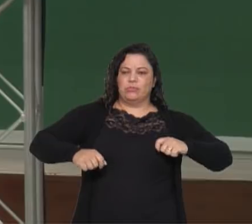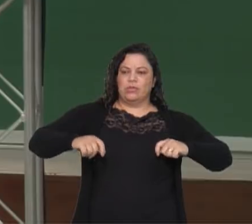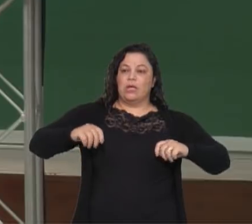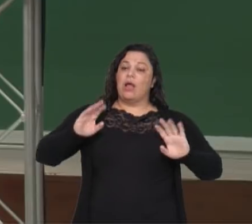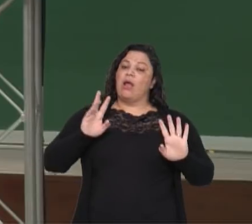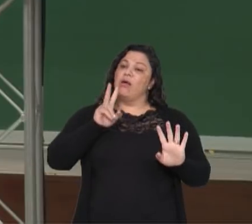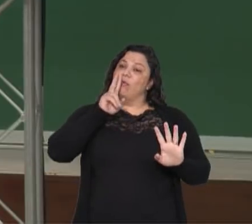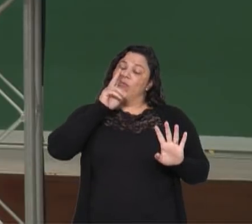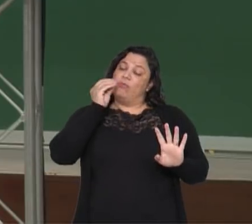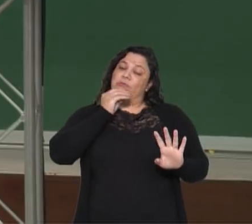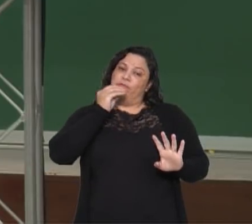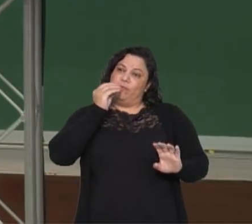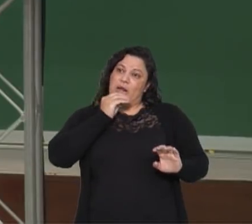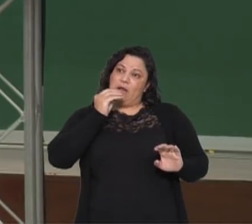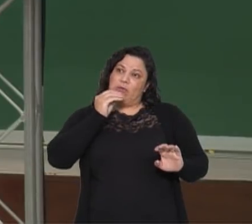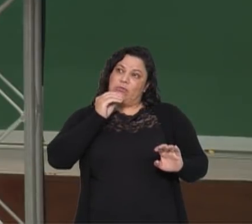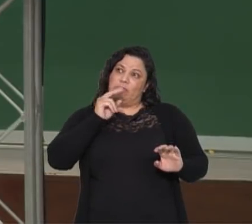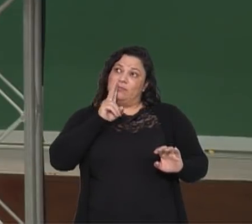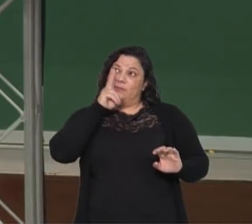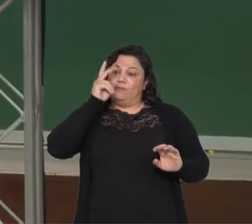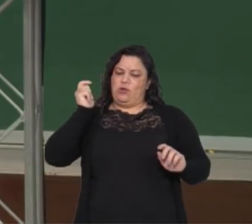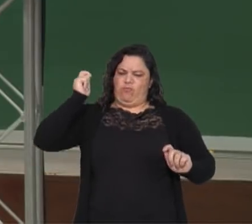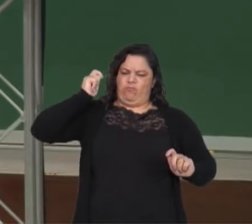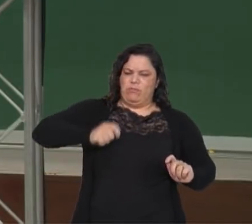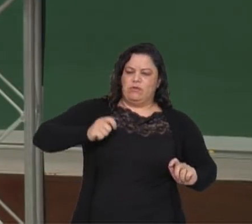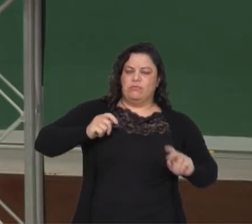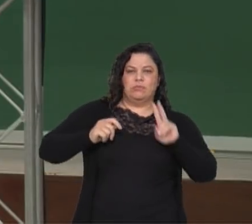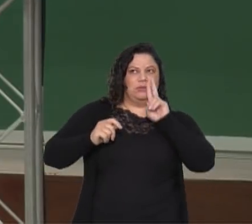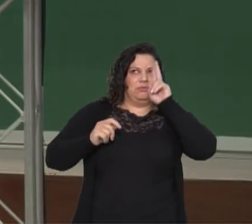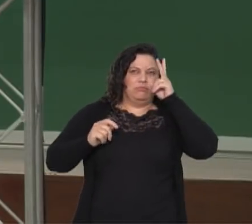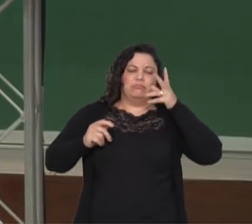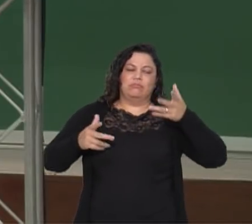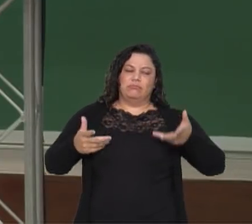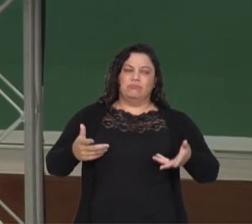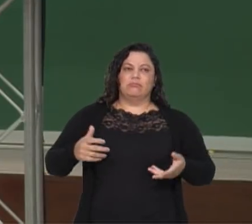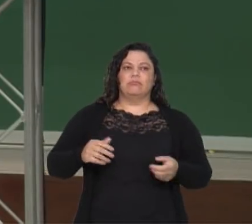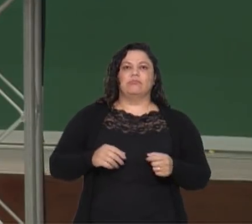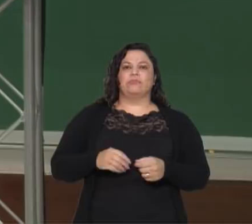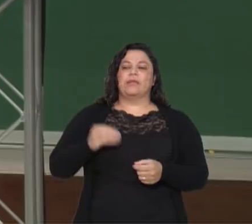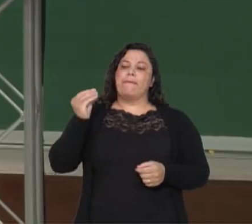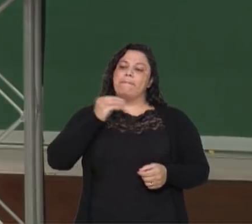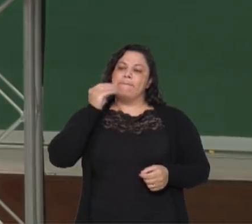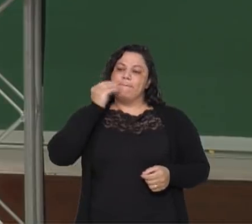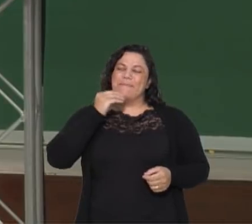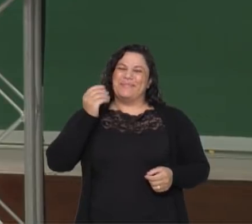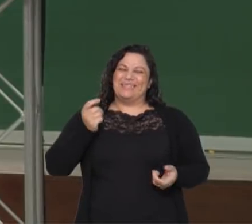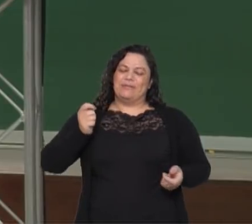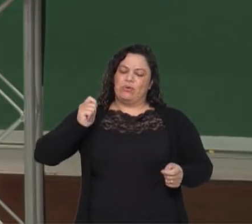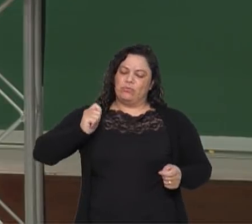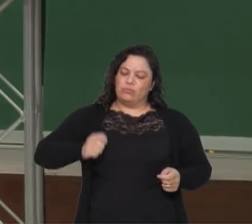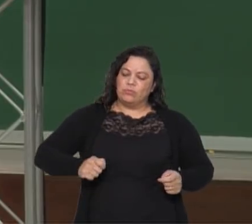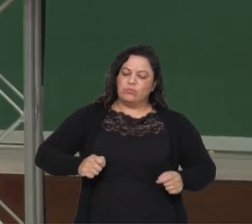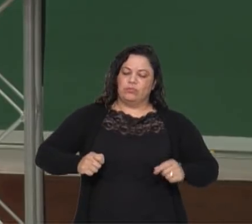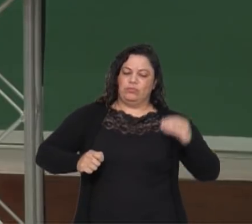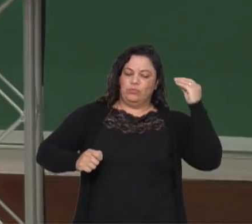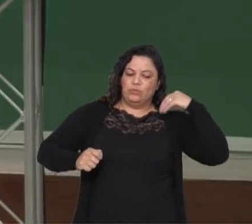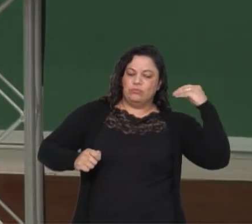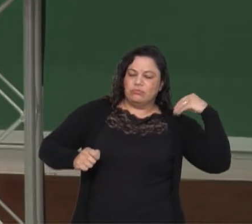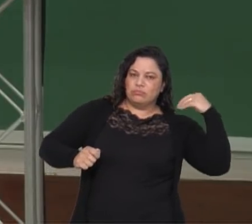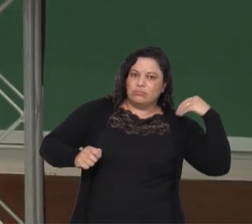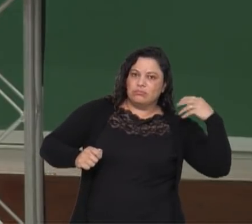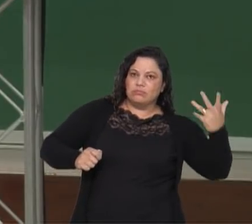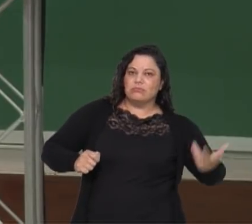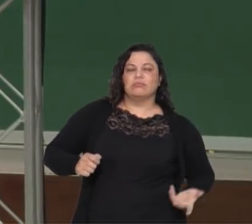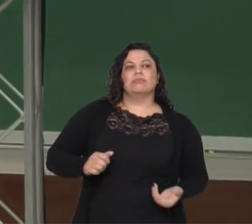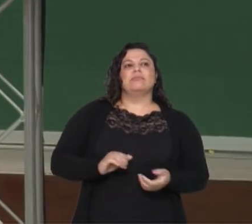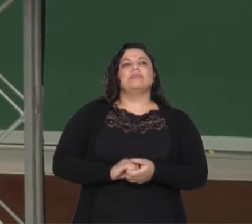Caso eu colocasse menos força, seria um som mais fraco. Então, vamos ver no exemplo a seguir dessa onda